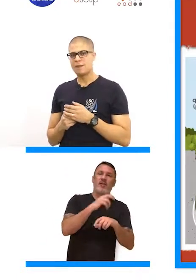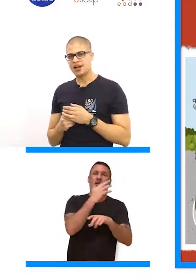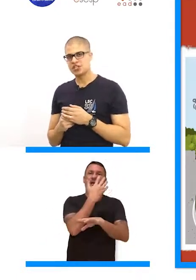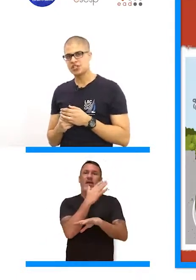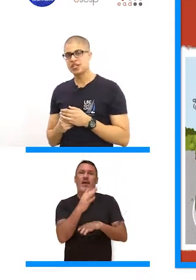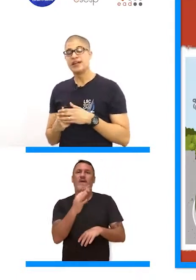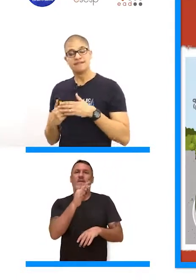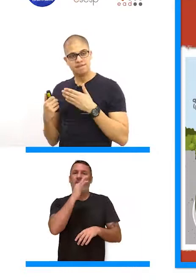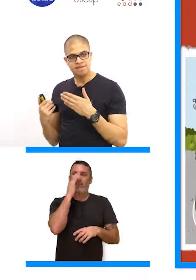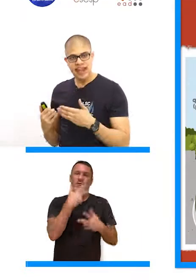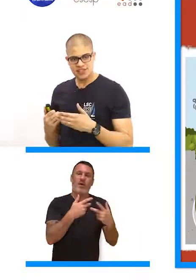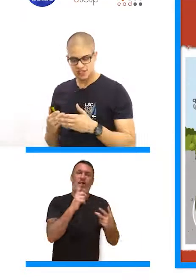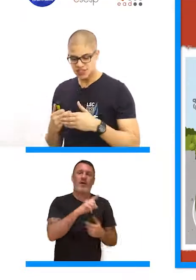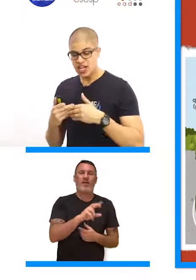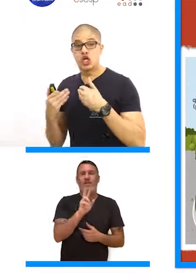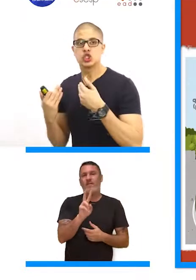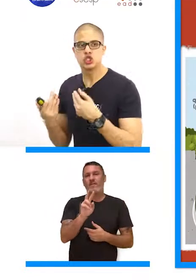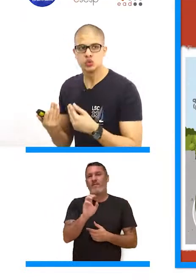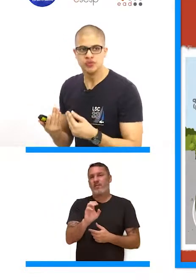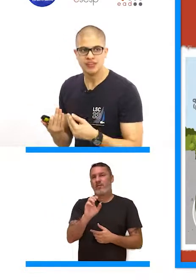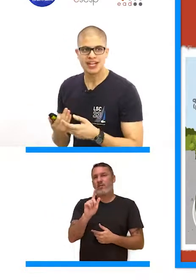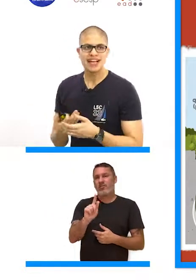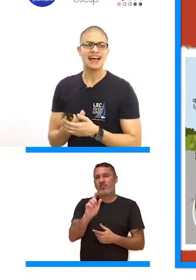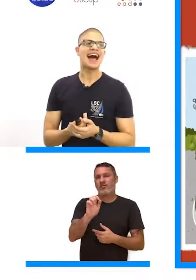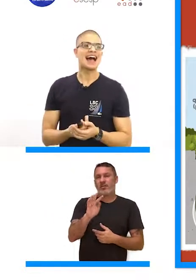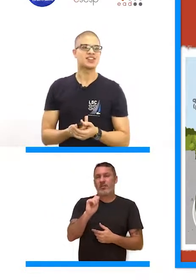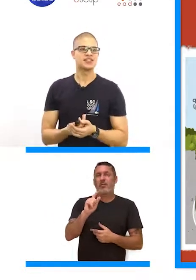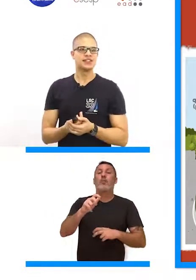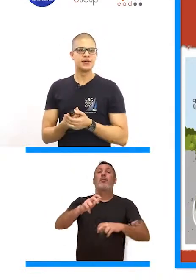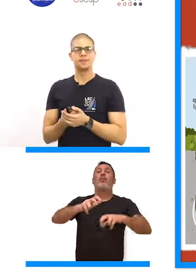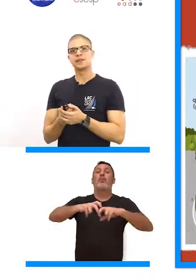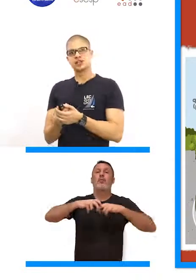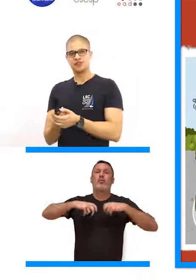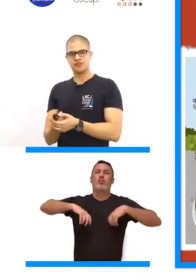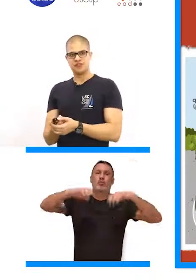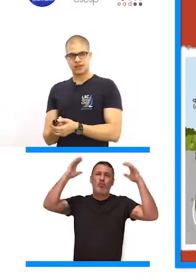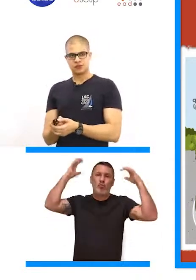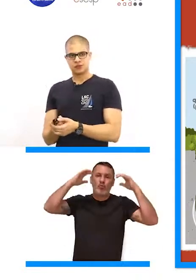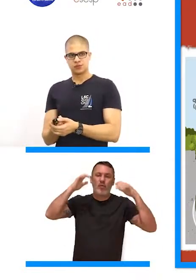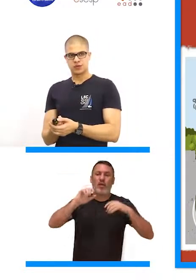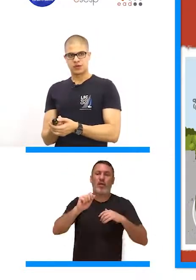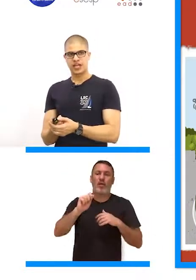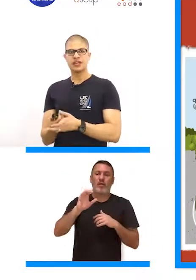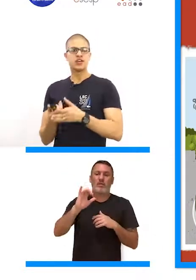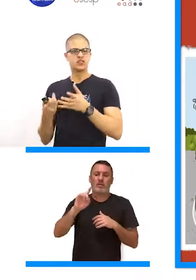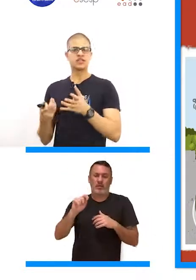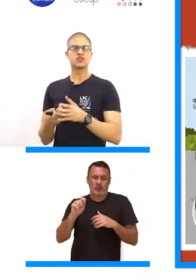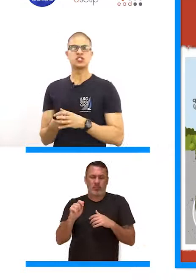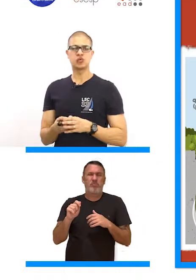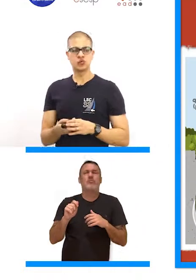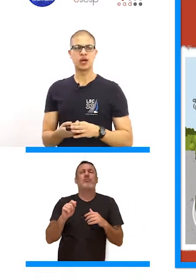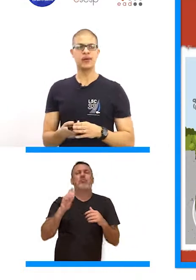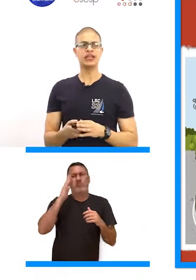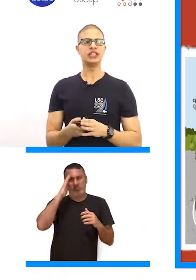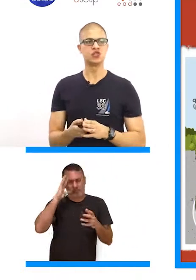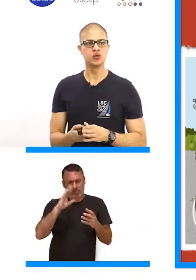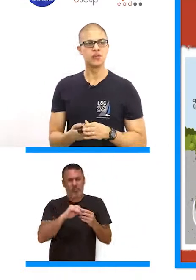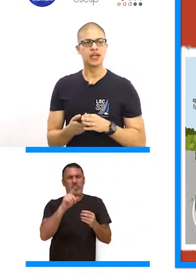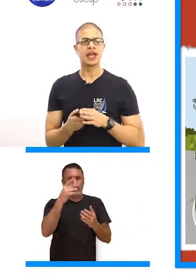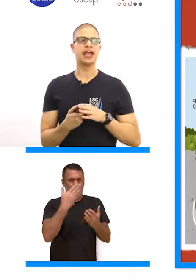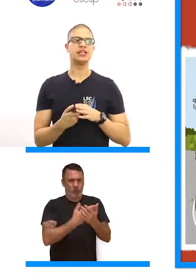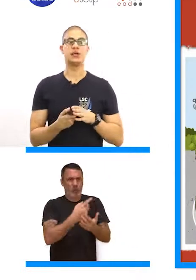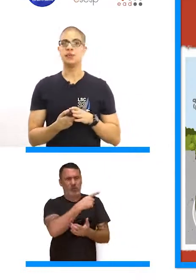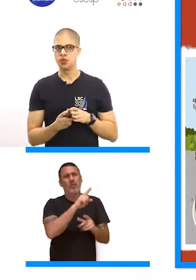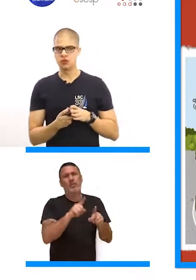vegetais, a partir dessa chuva ácida de fato, ok? Sei que vocês estudam também